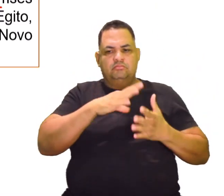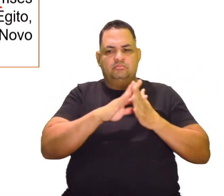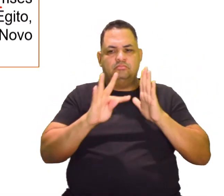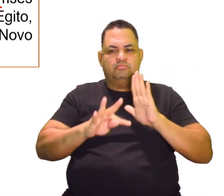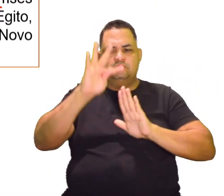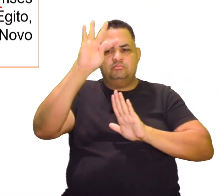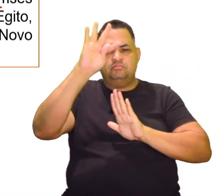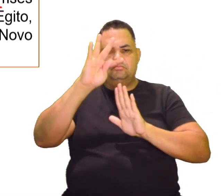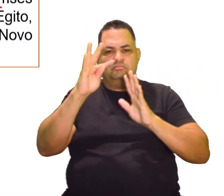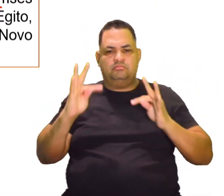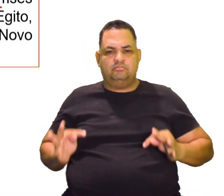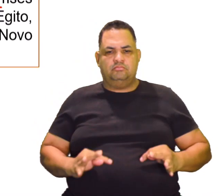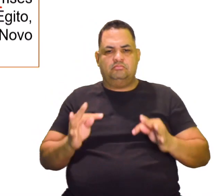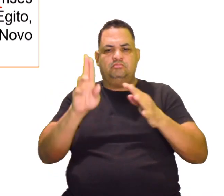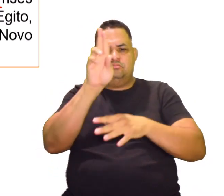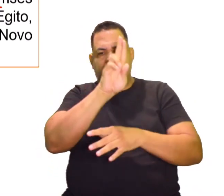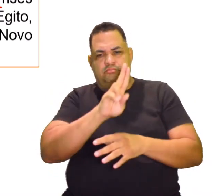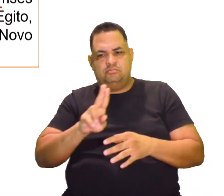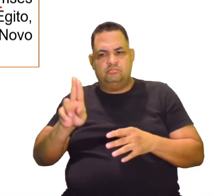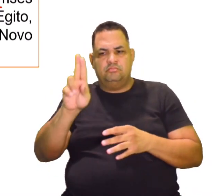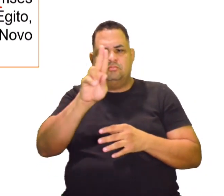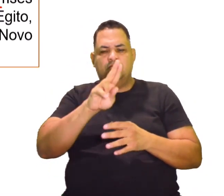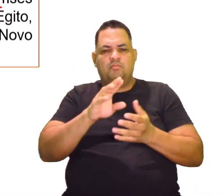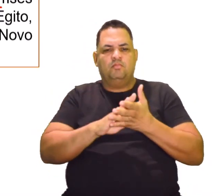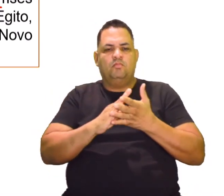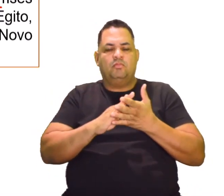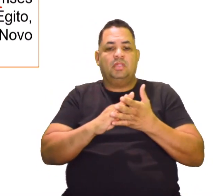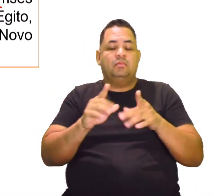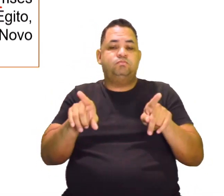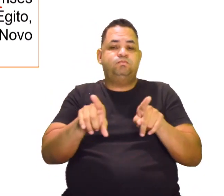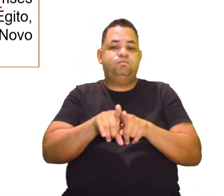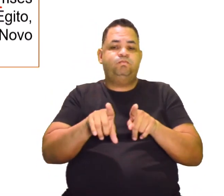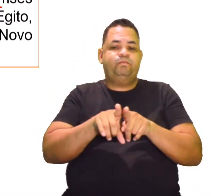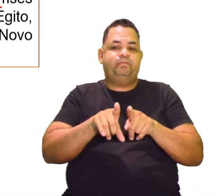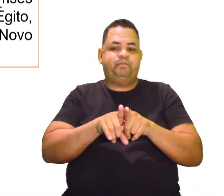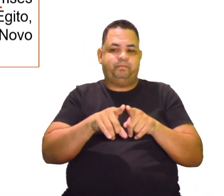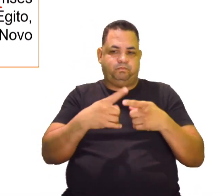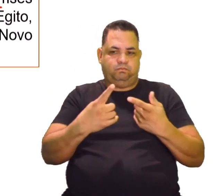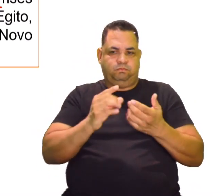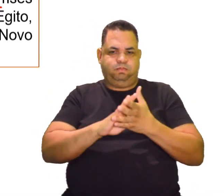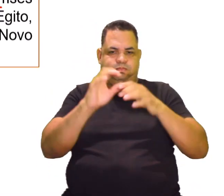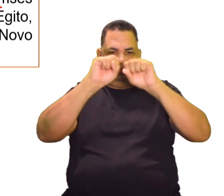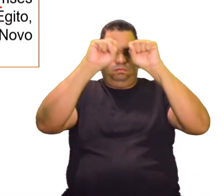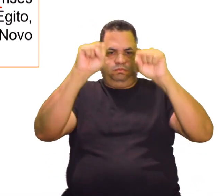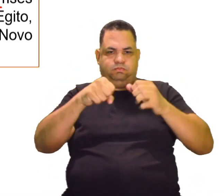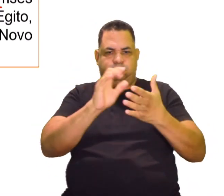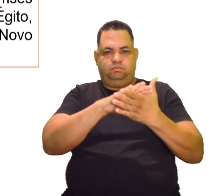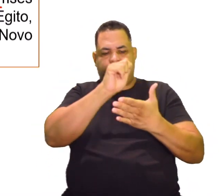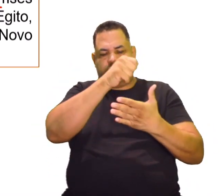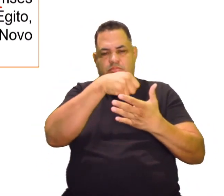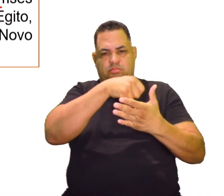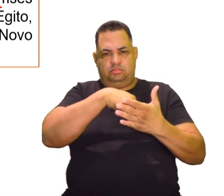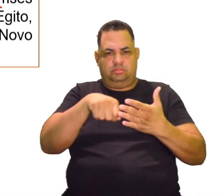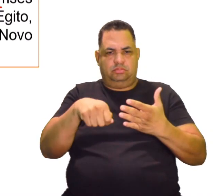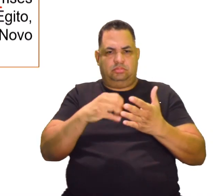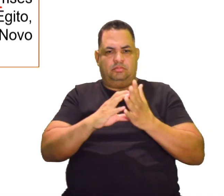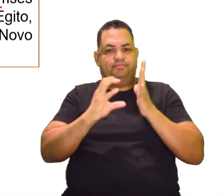ali utilizadas por eles, ao mesmo tempo já desenvolveram um sistema de escrita. Isso